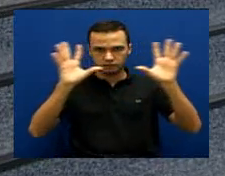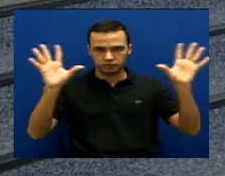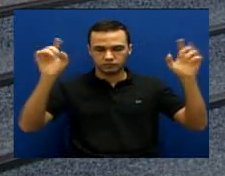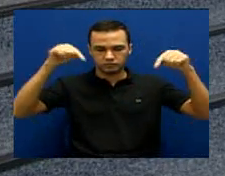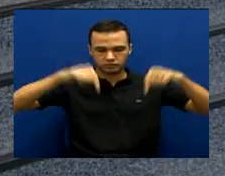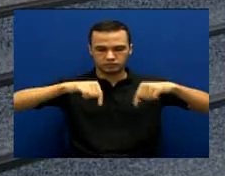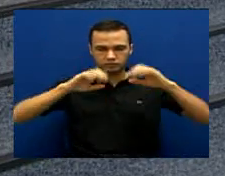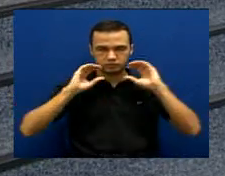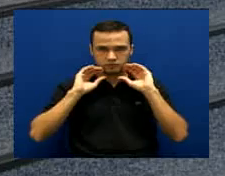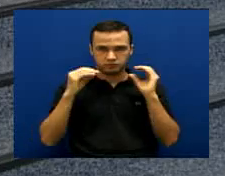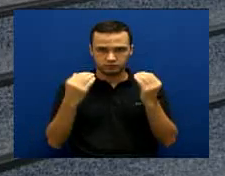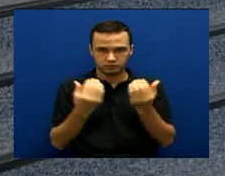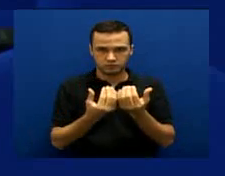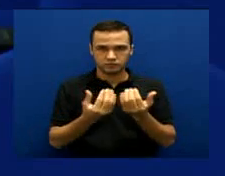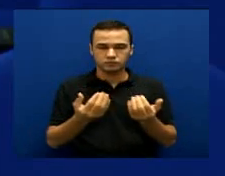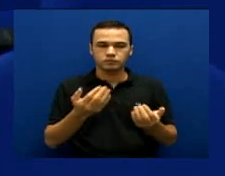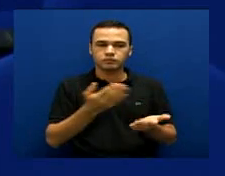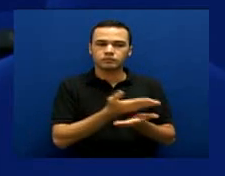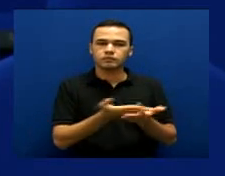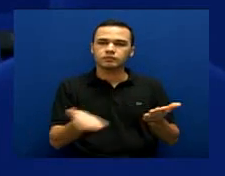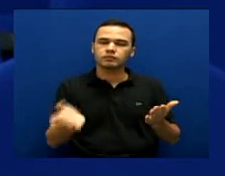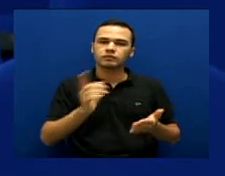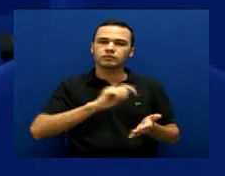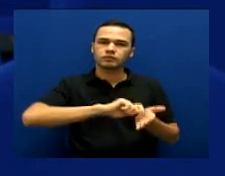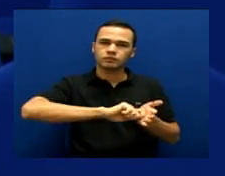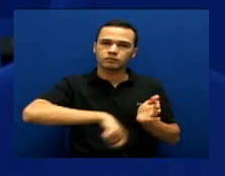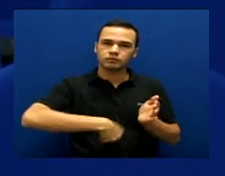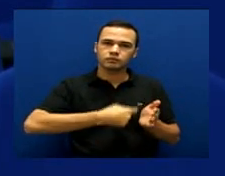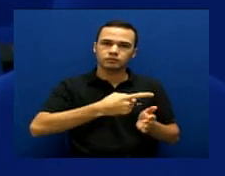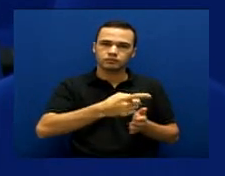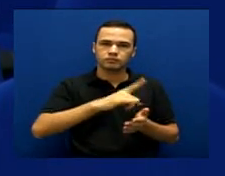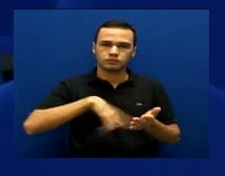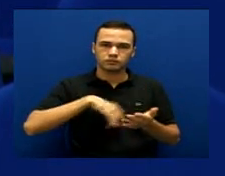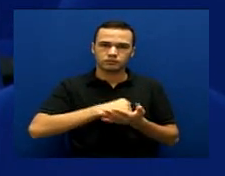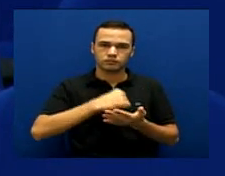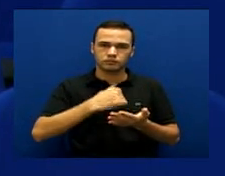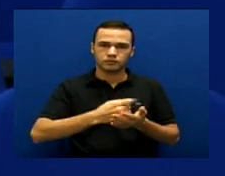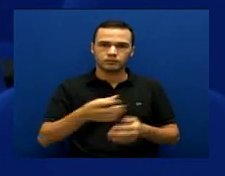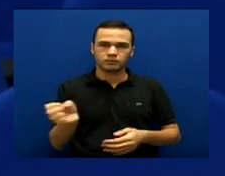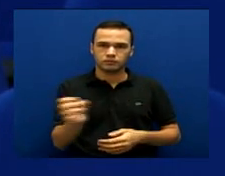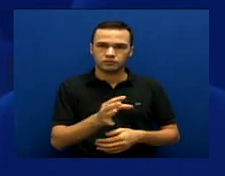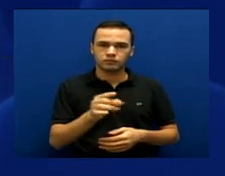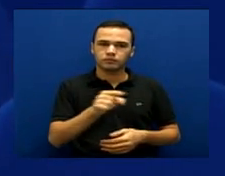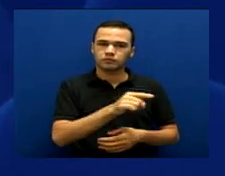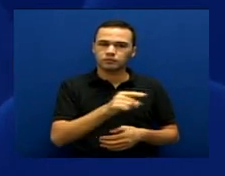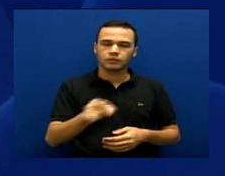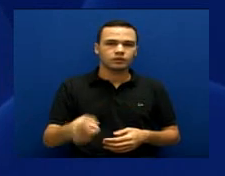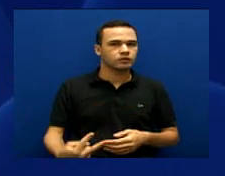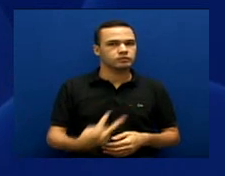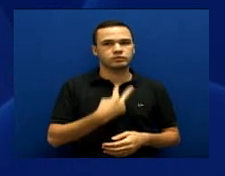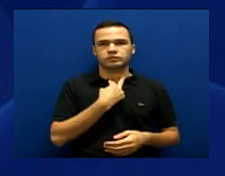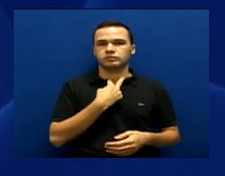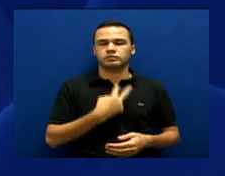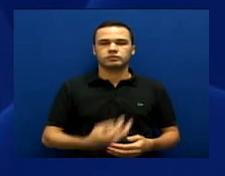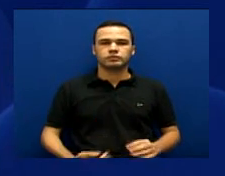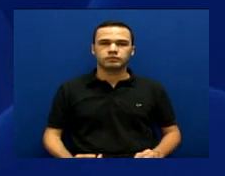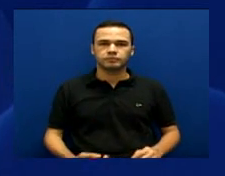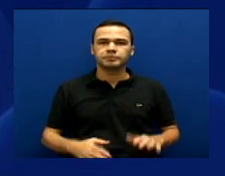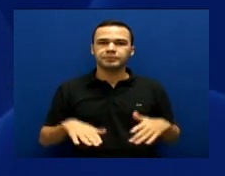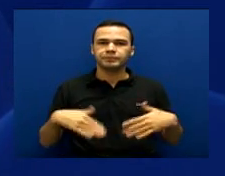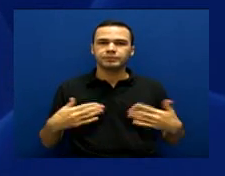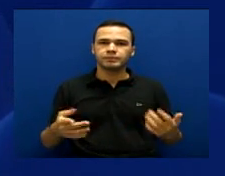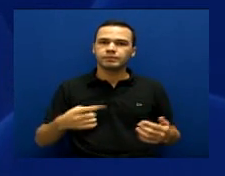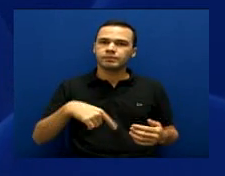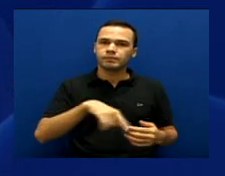essa casa que quem assinou a contratualização nova estava impedido de fazê lo então